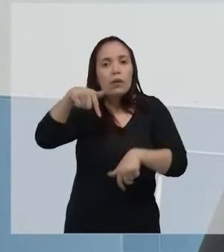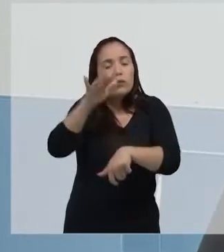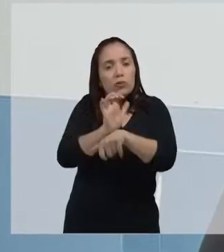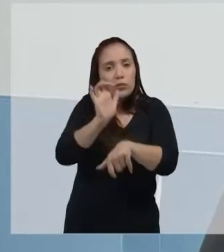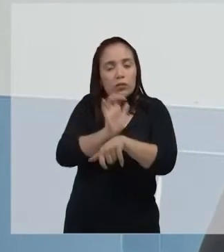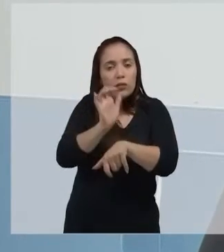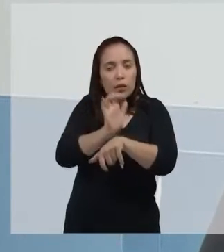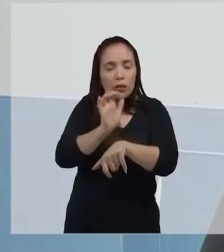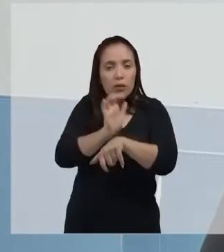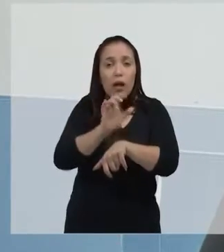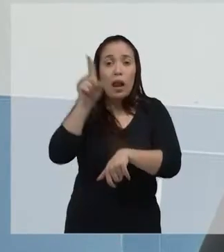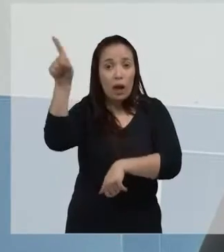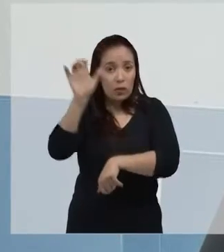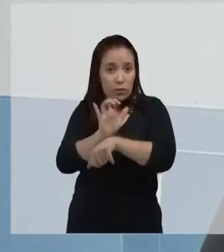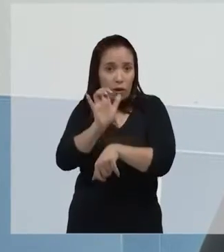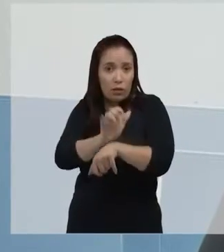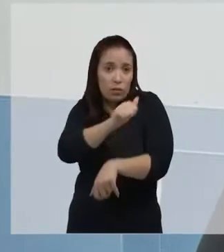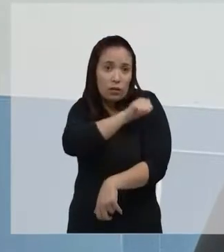Estado,